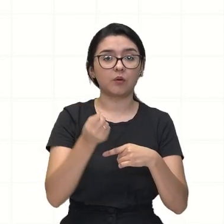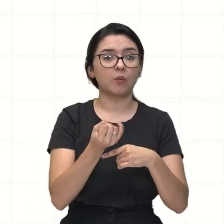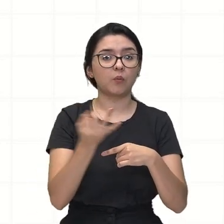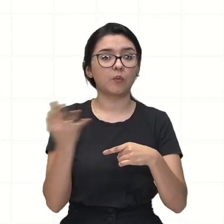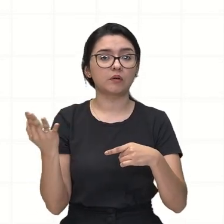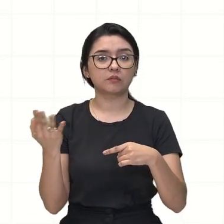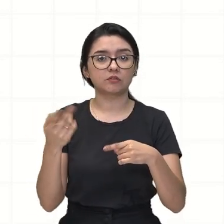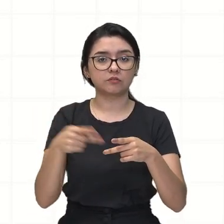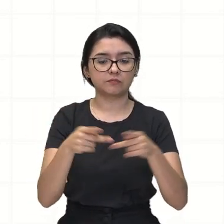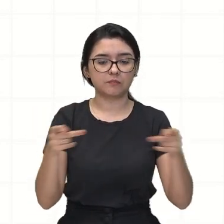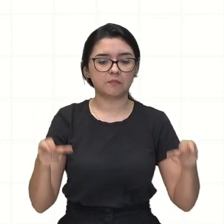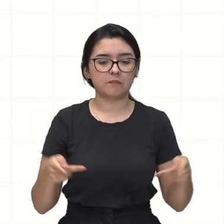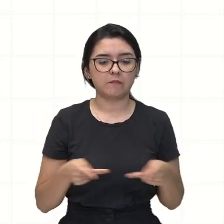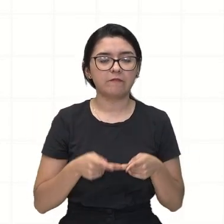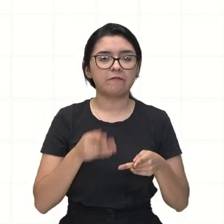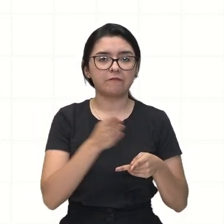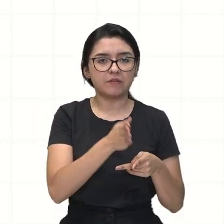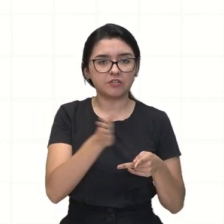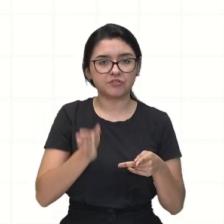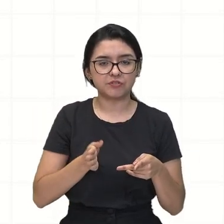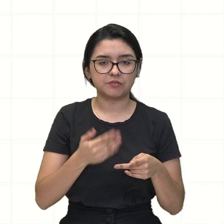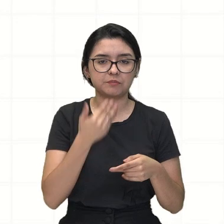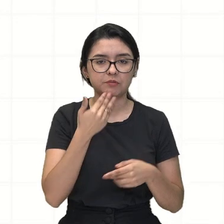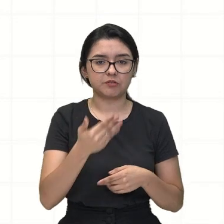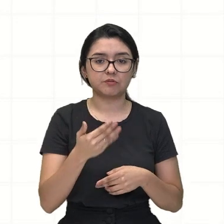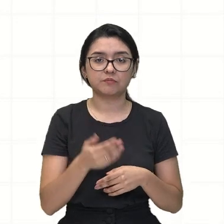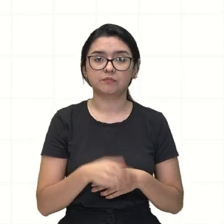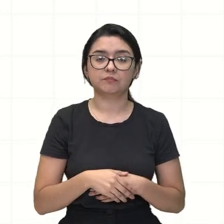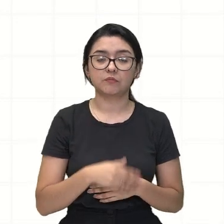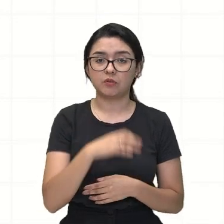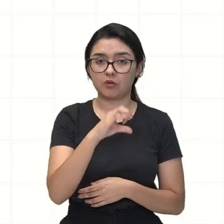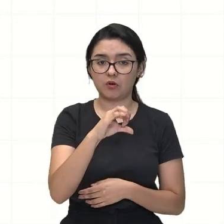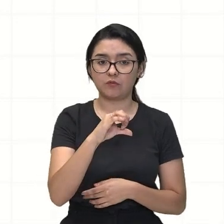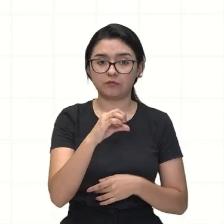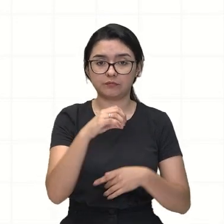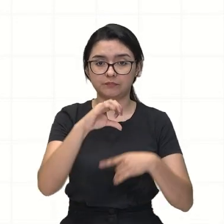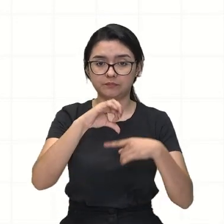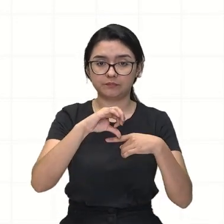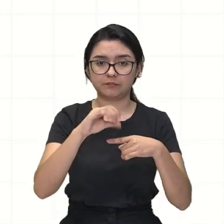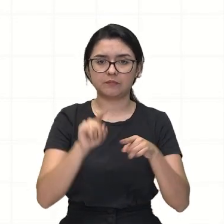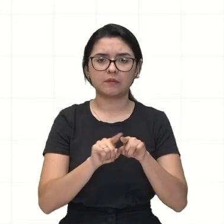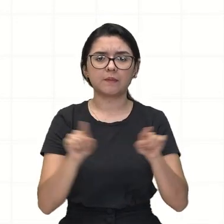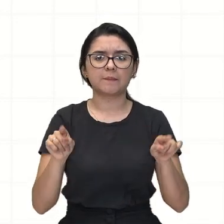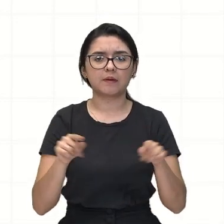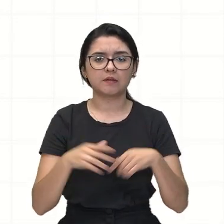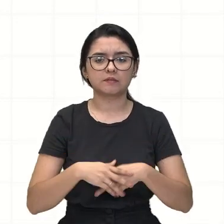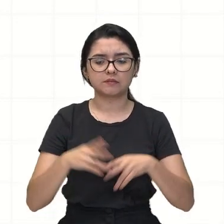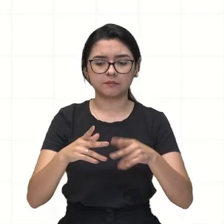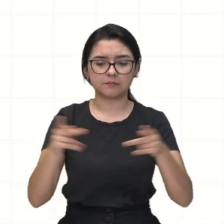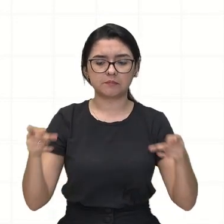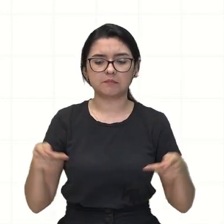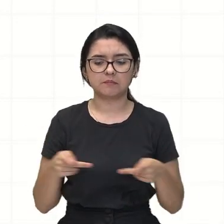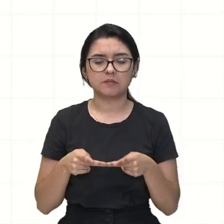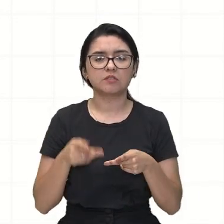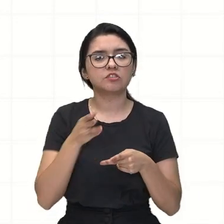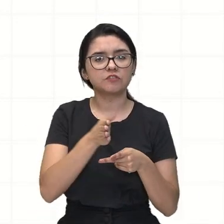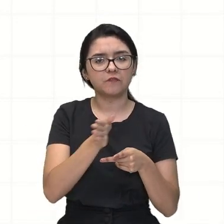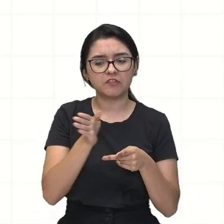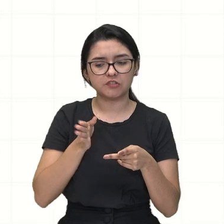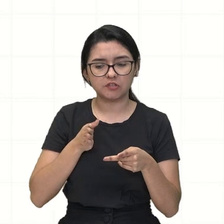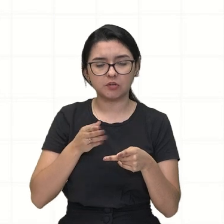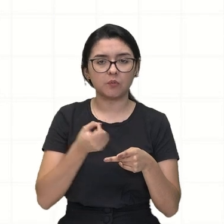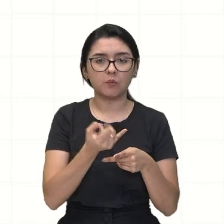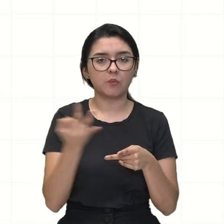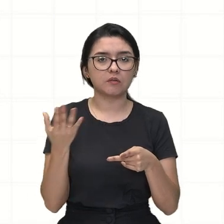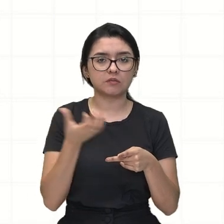legal? Então, ele pediu 9 fatias. Mas essa pizza está dividida de que maneira? Ela está dividida